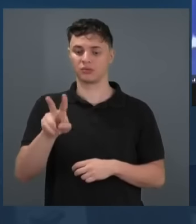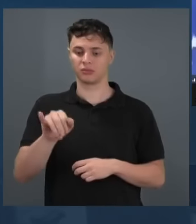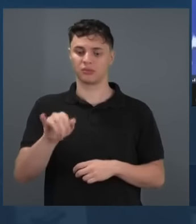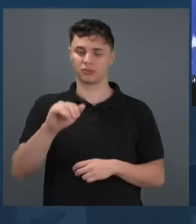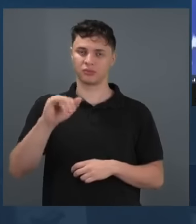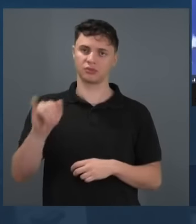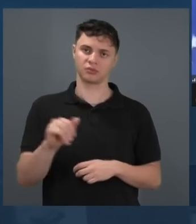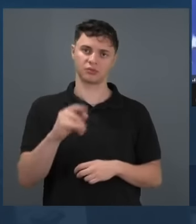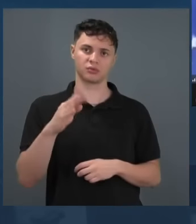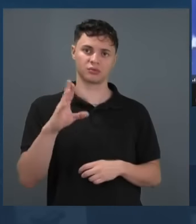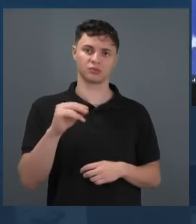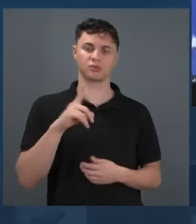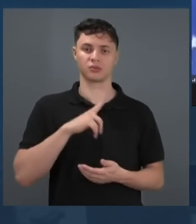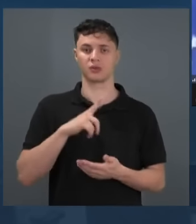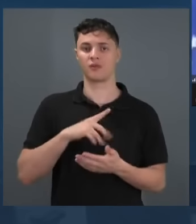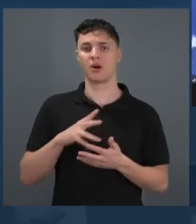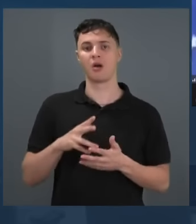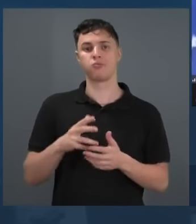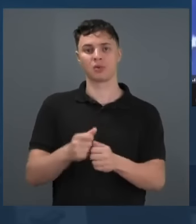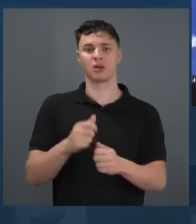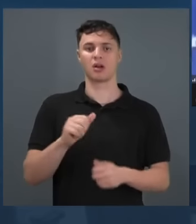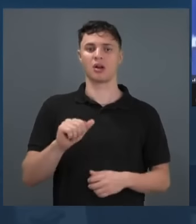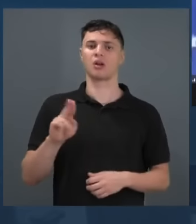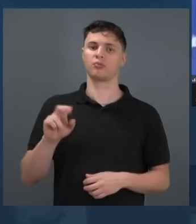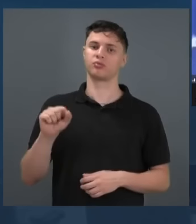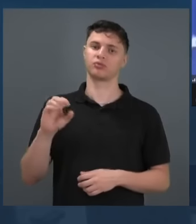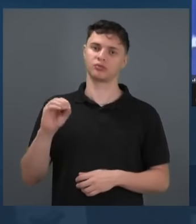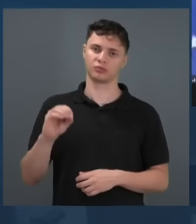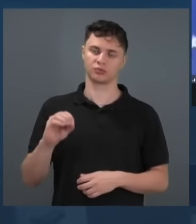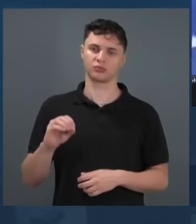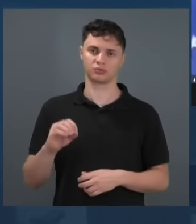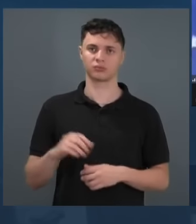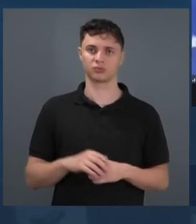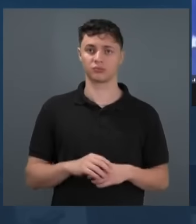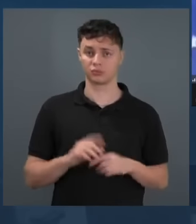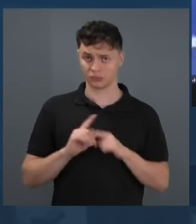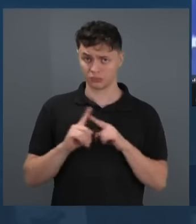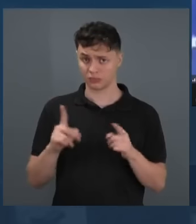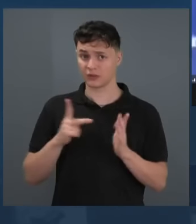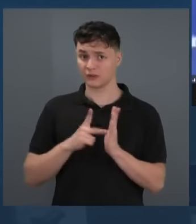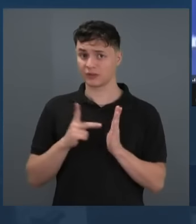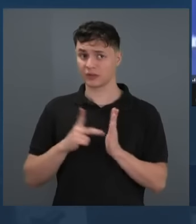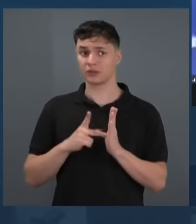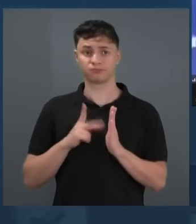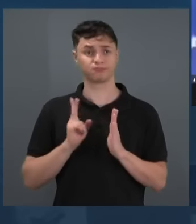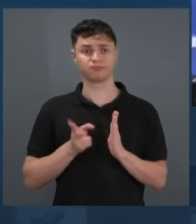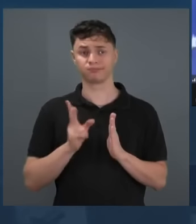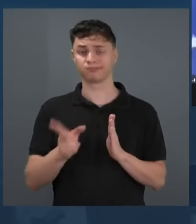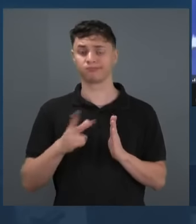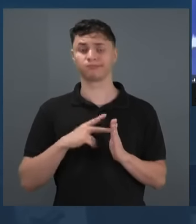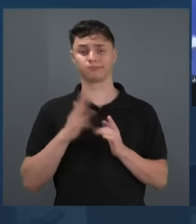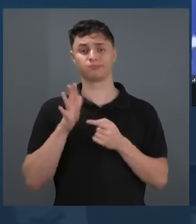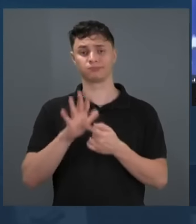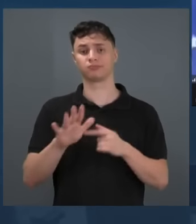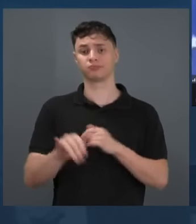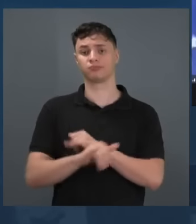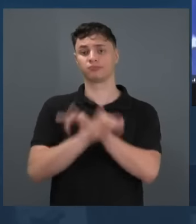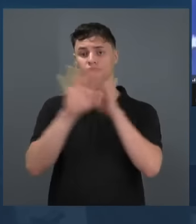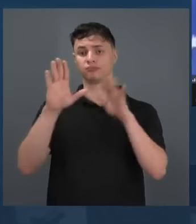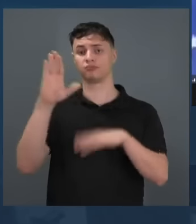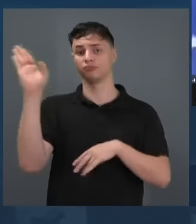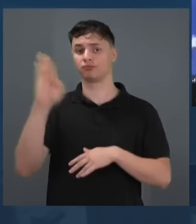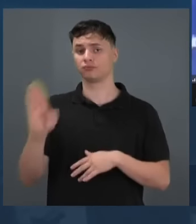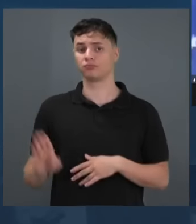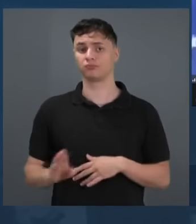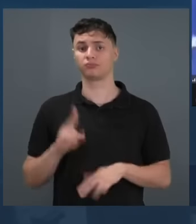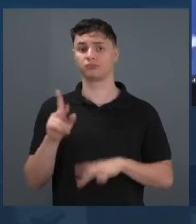cometeu abusos e ilegalidades. Mas a verdade sempre triunfa, deixando muito claro para o brasileiro de bem que